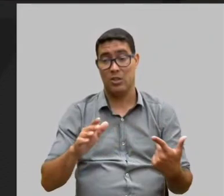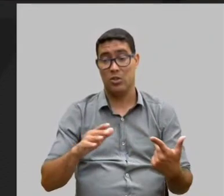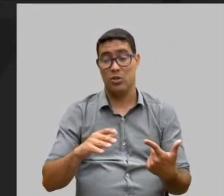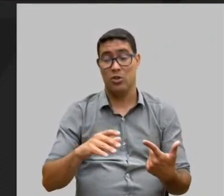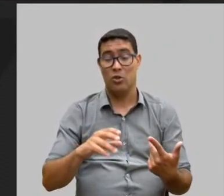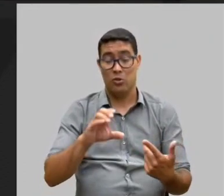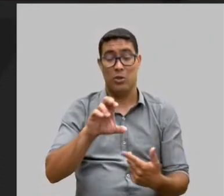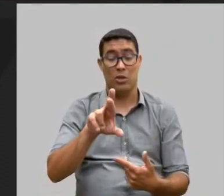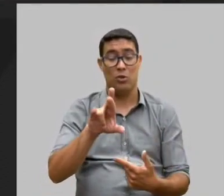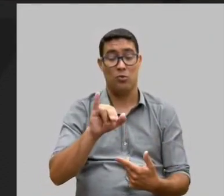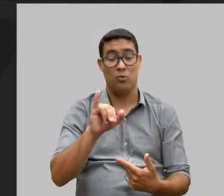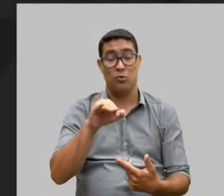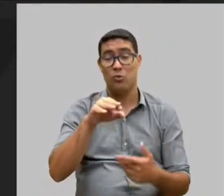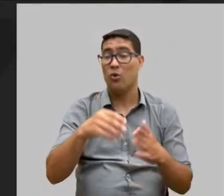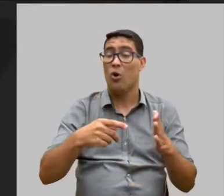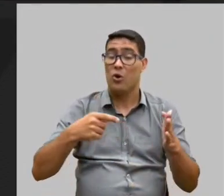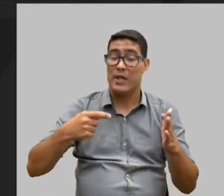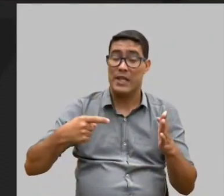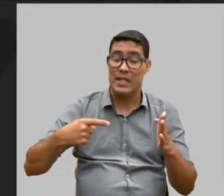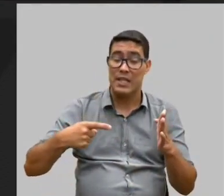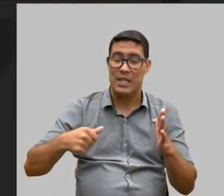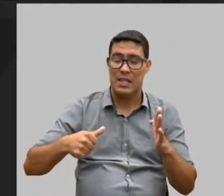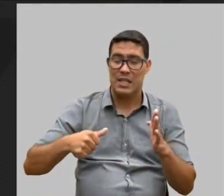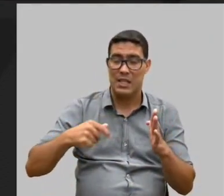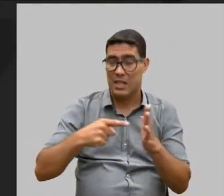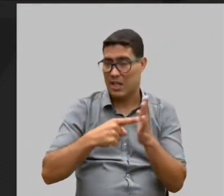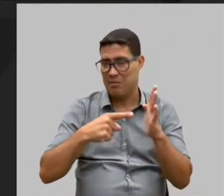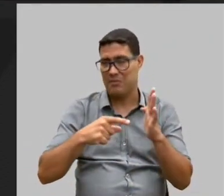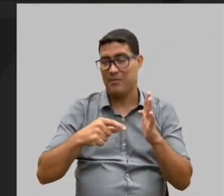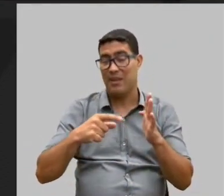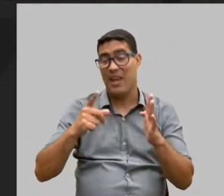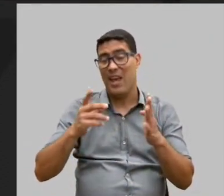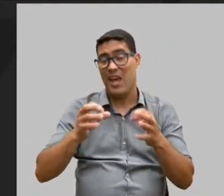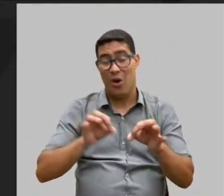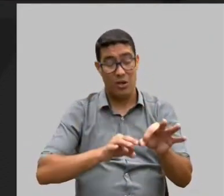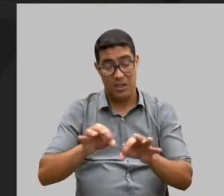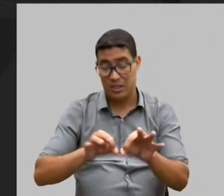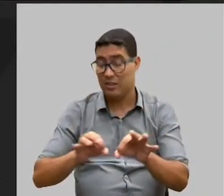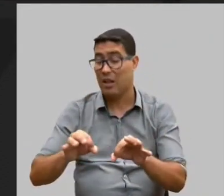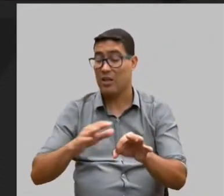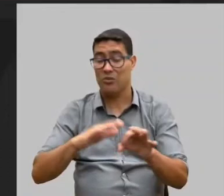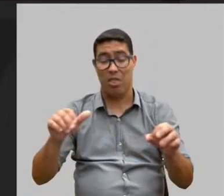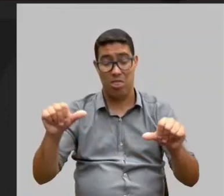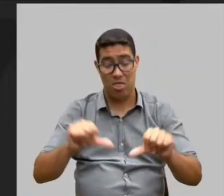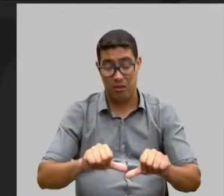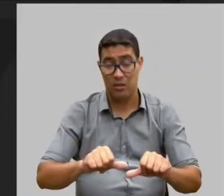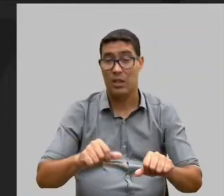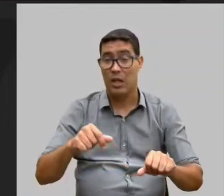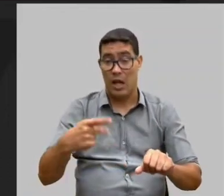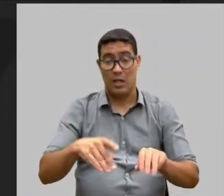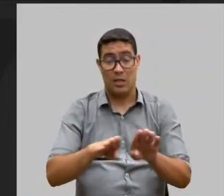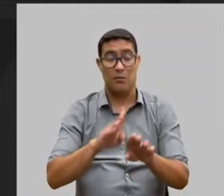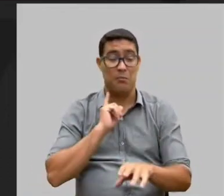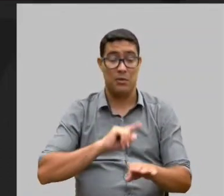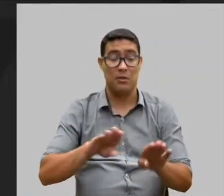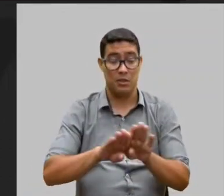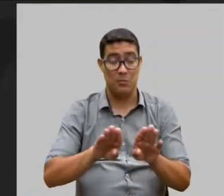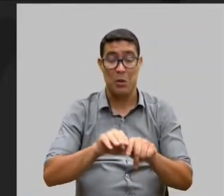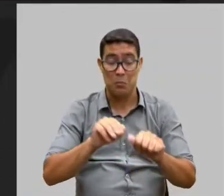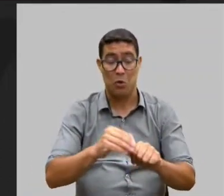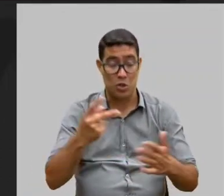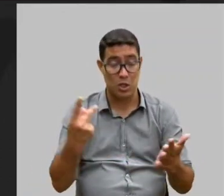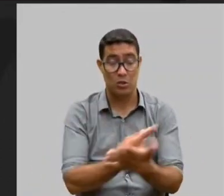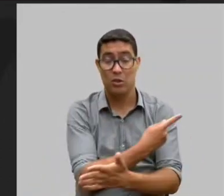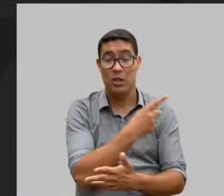ocupa o espaço e se faz presente e a gente assiste aquilo lá hoje aqui Minas Gerais também como sempre poderá transformar no Rio de Janeiro